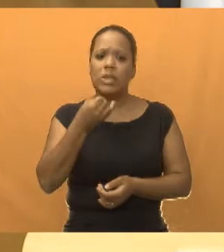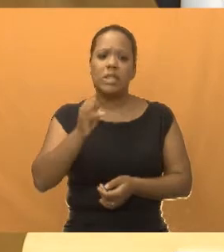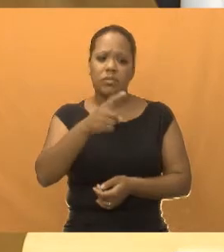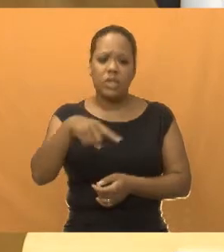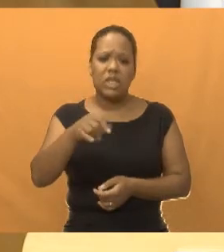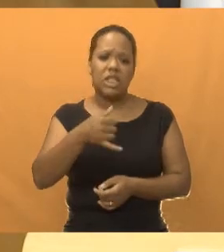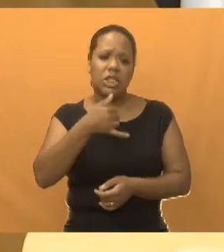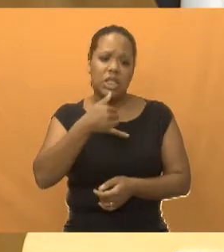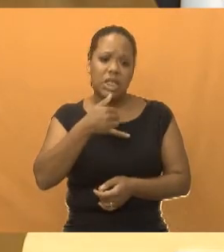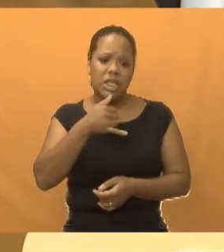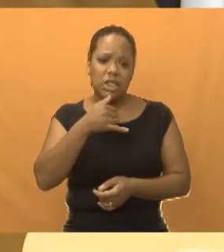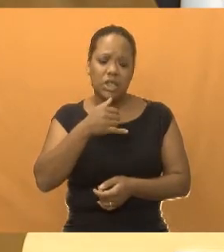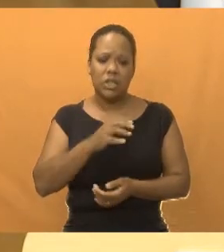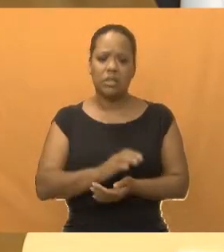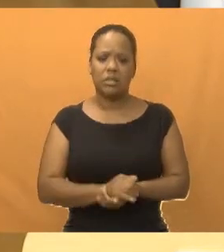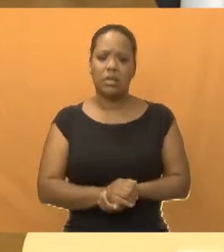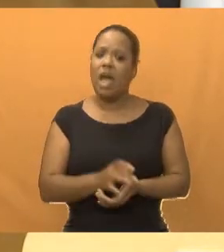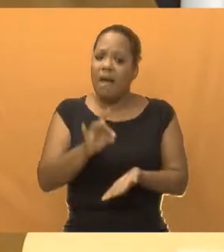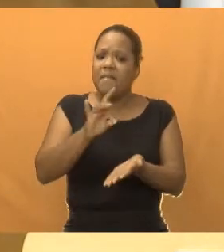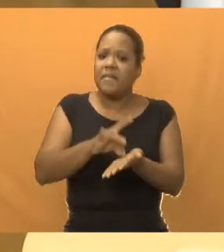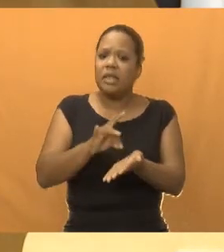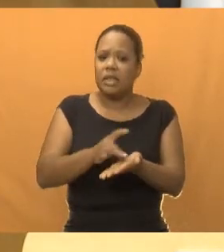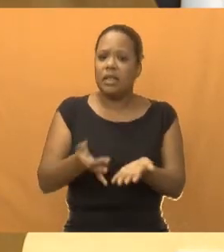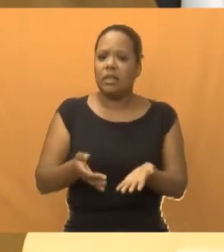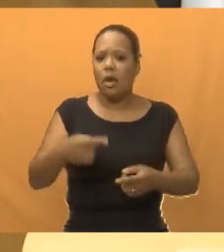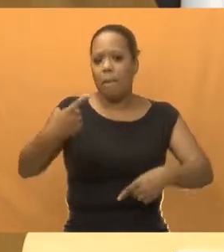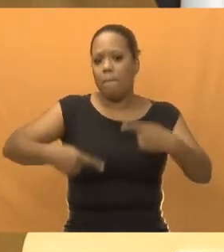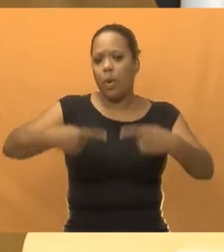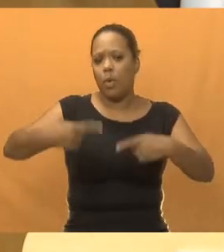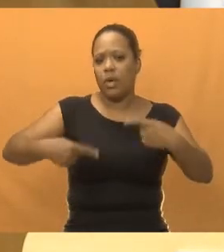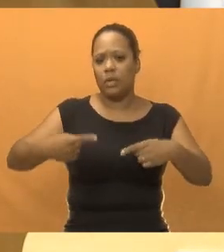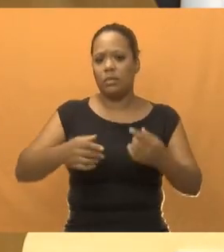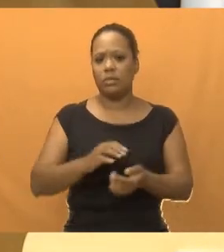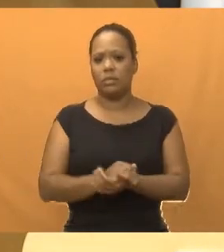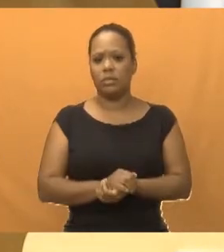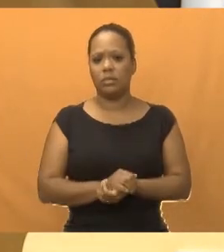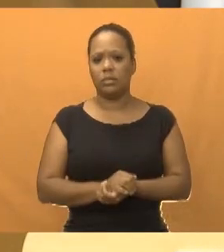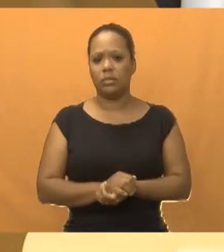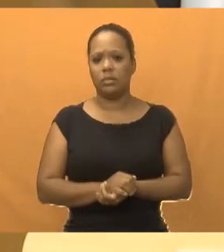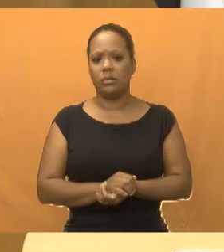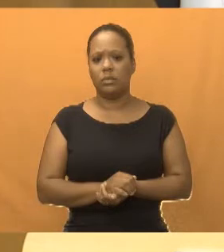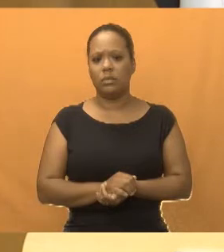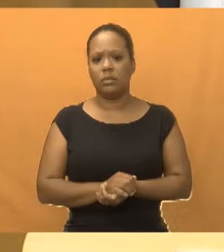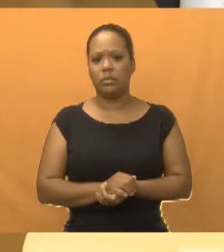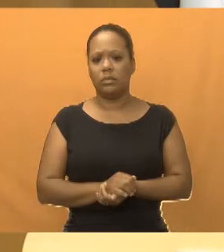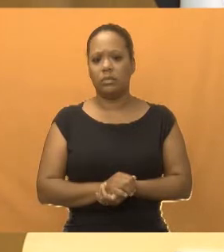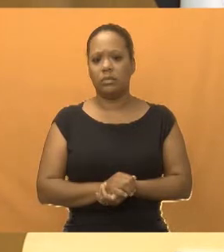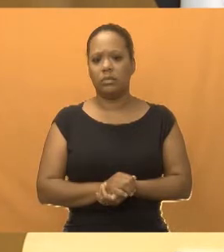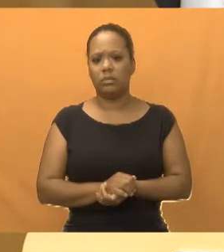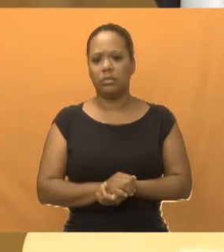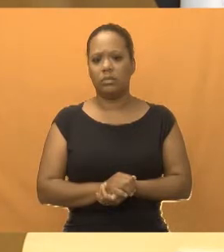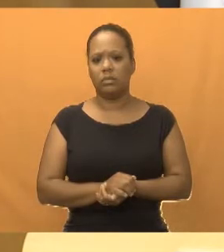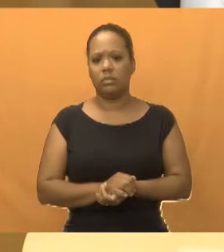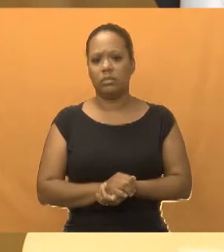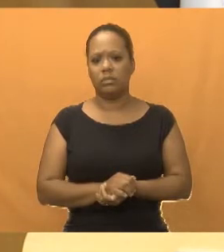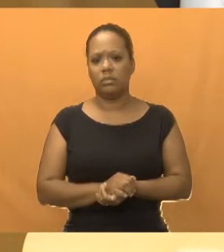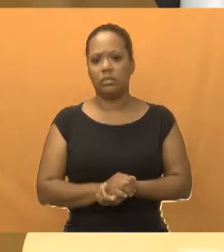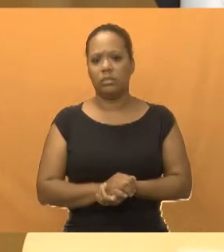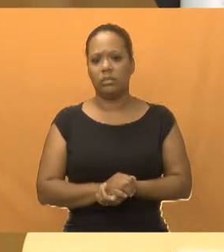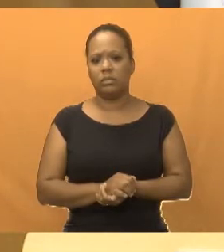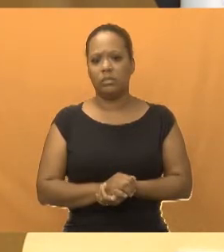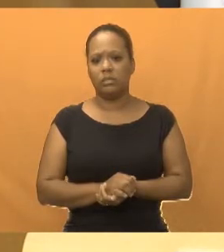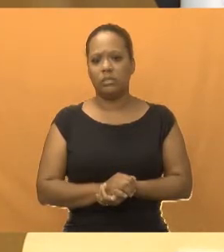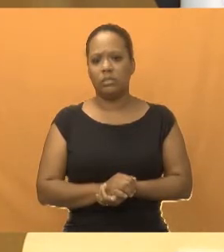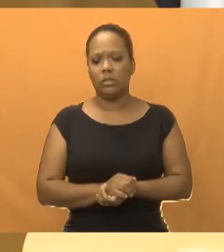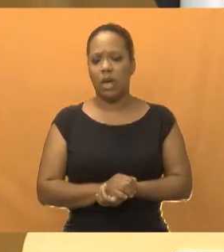alguém, mas é a realidade, isso é verdade, né? A política é assim, hoje a gente está ali, amanhã depois a gente está do outro lado, e é assim que funciona, vereador Abner.